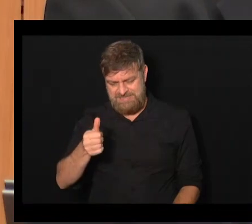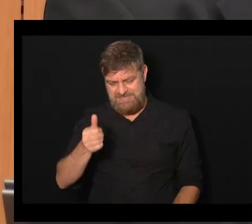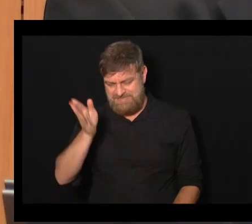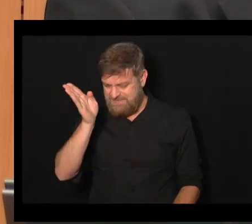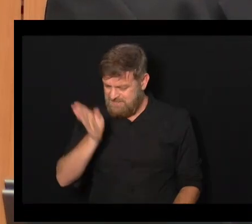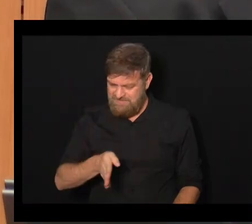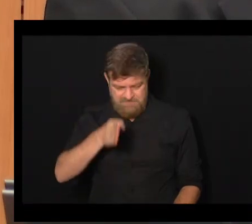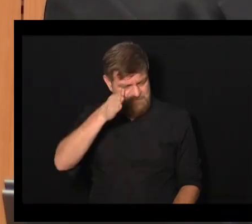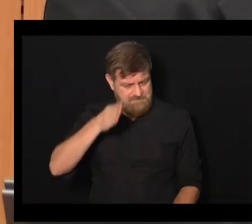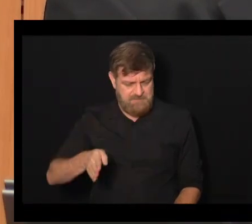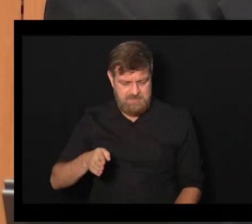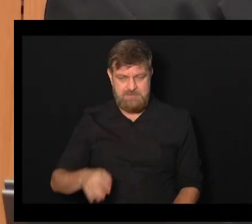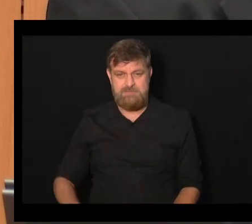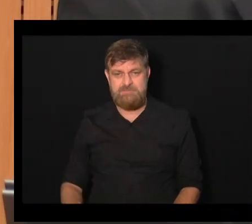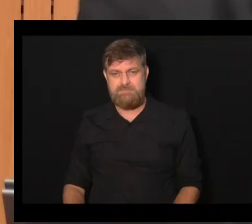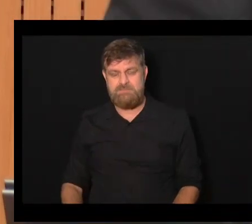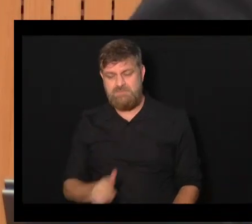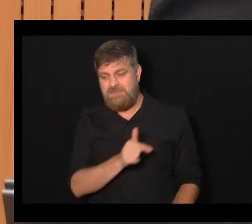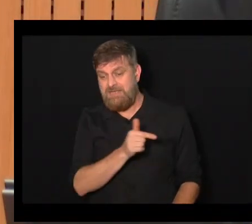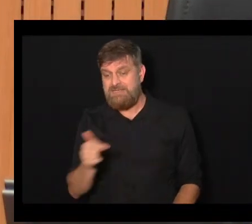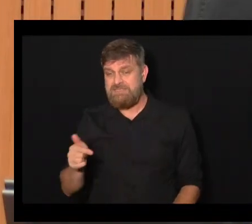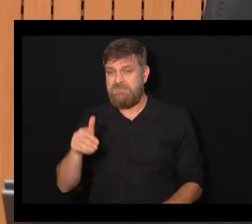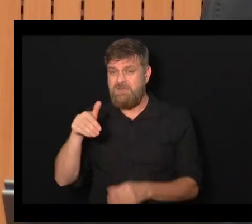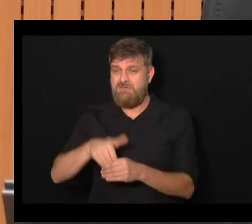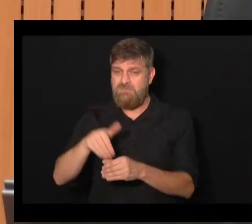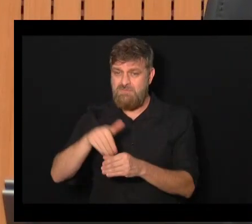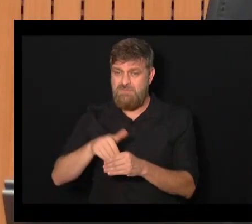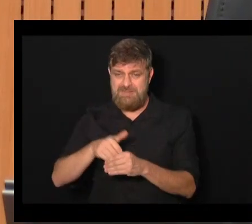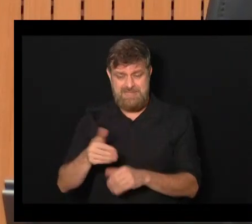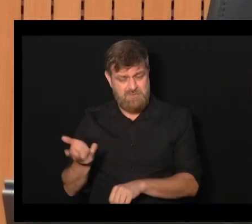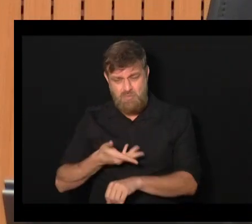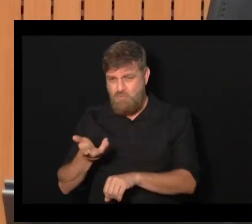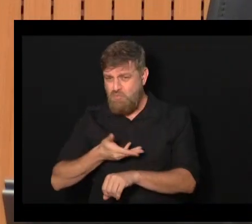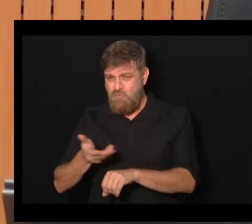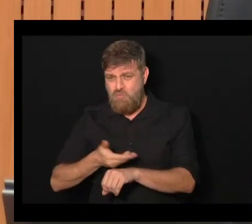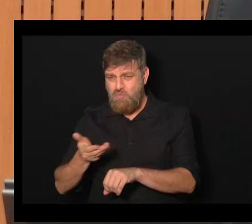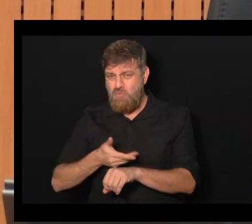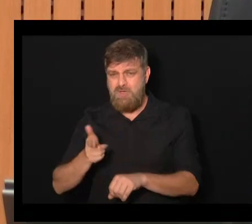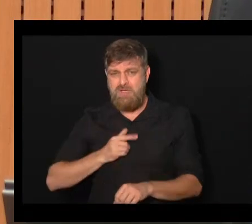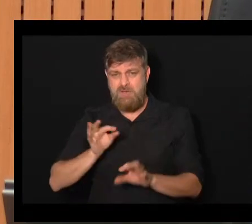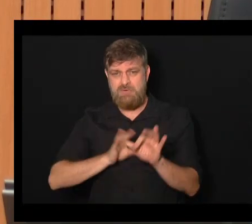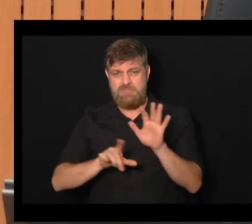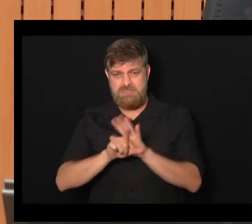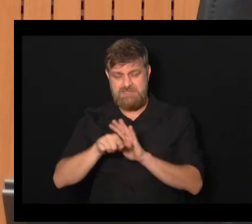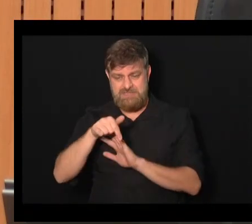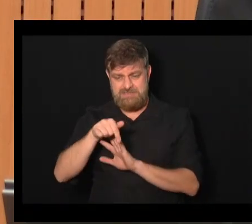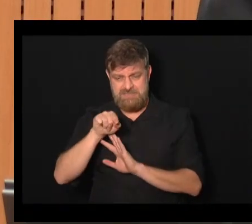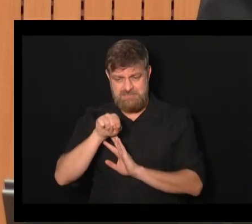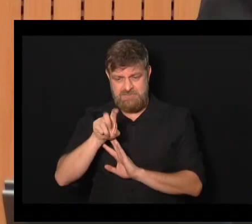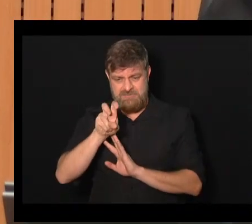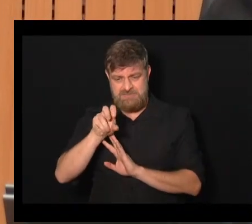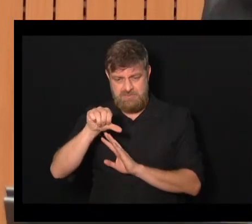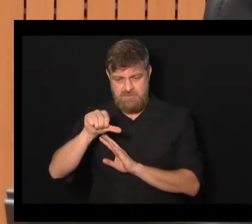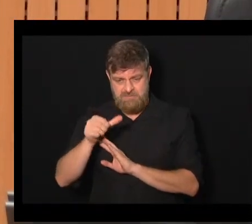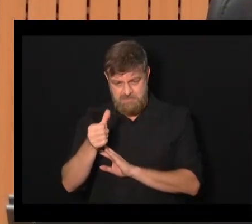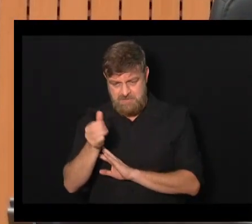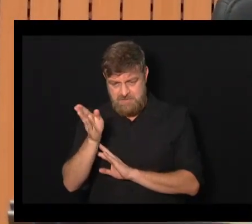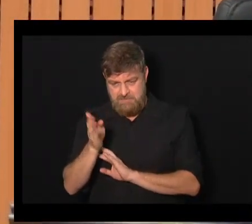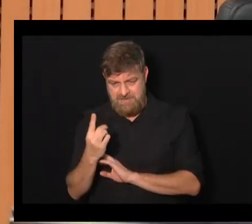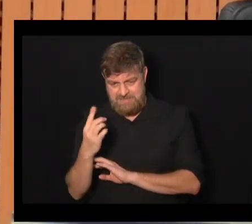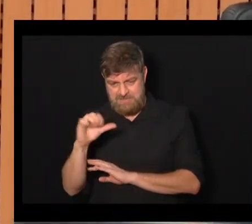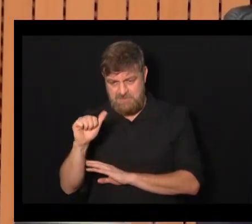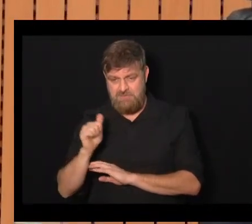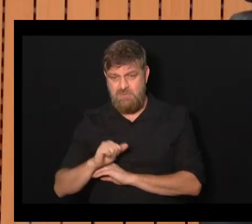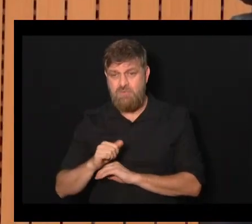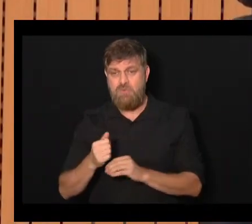7.596-19. Nessa semana foi votado em regime de urgência o projeto de lei número 7.596-19, com a